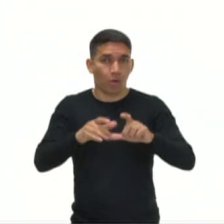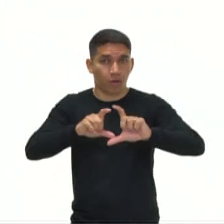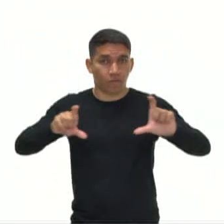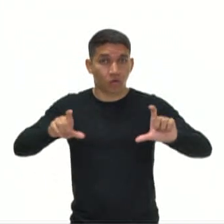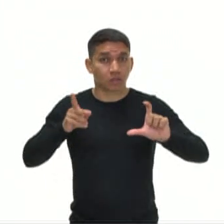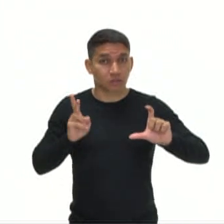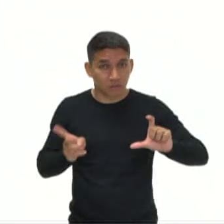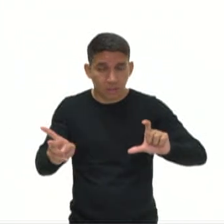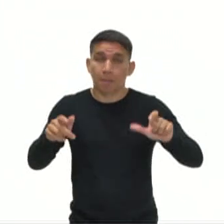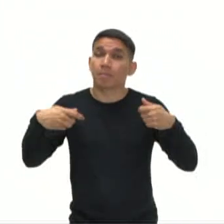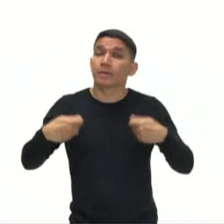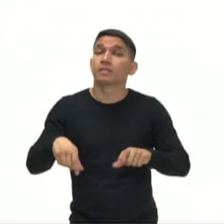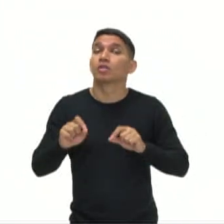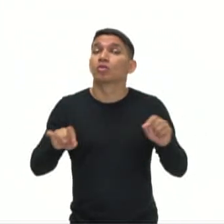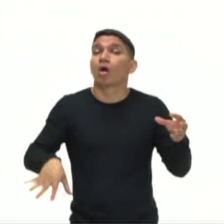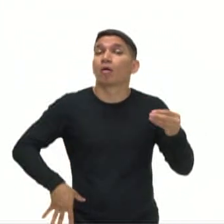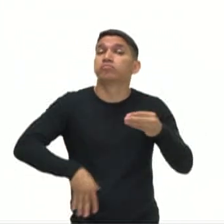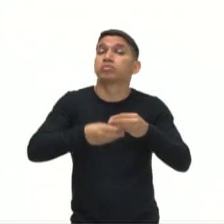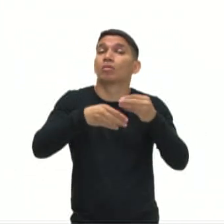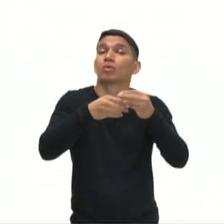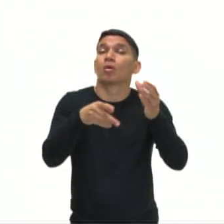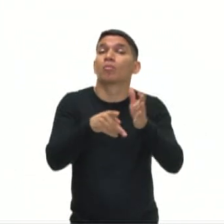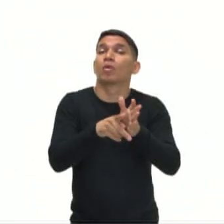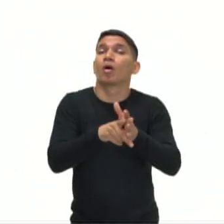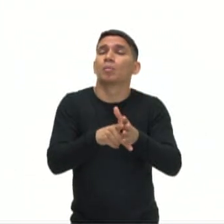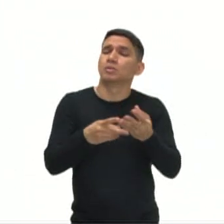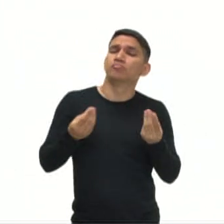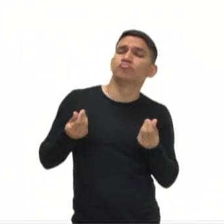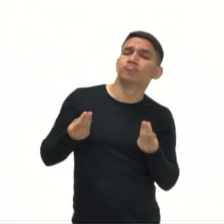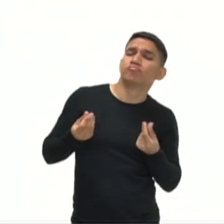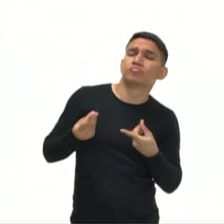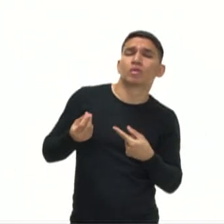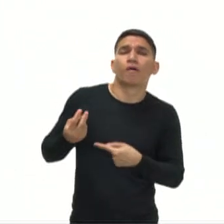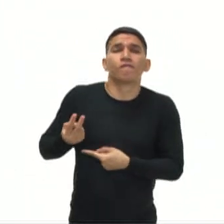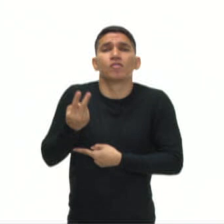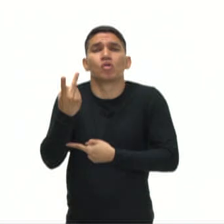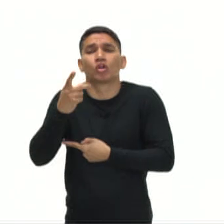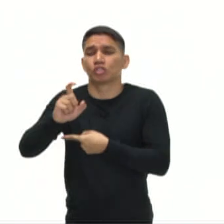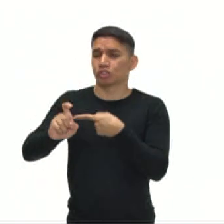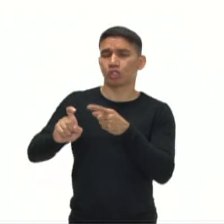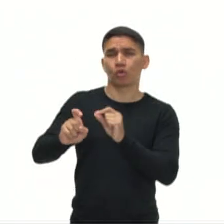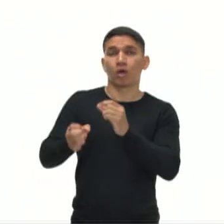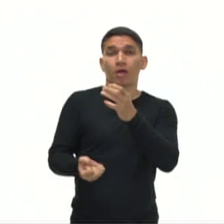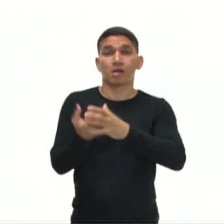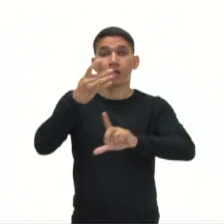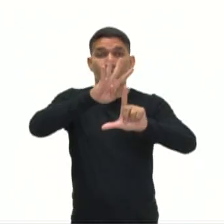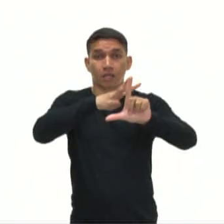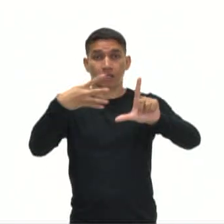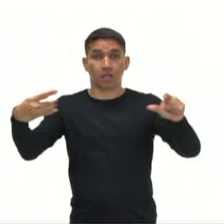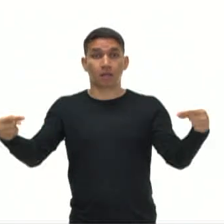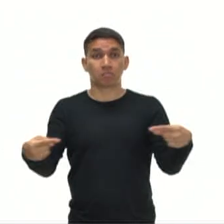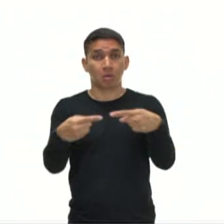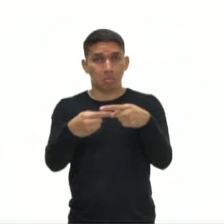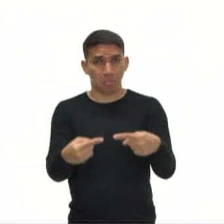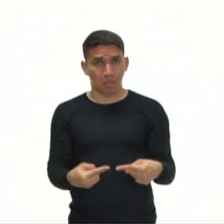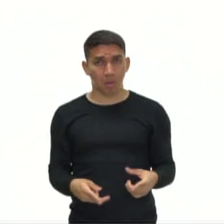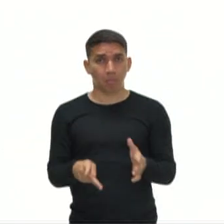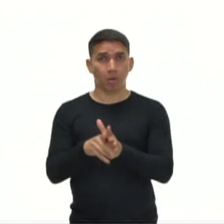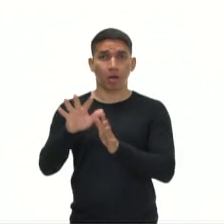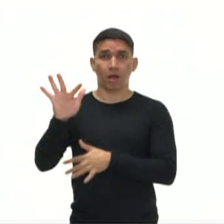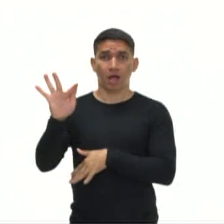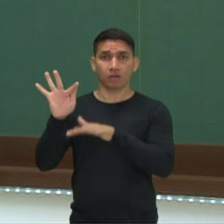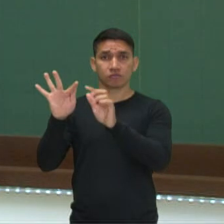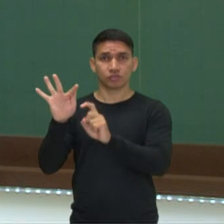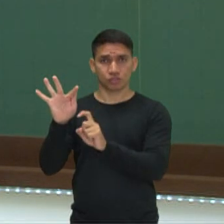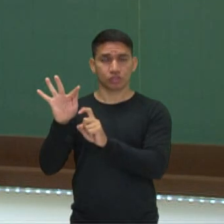sempre necessário atribuir valores para x e montar uma tabela com os respectivos valores de f de x,